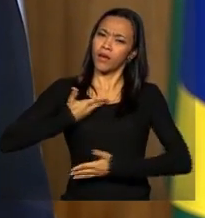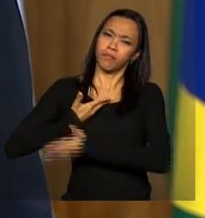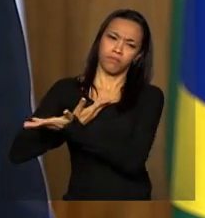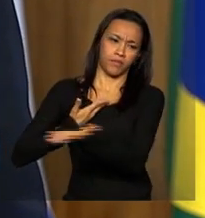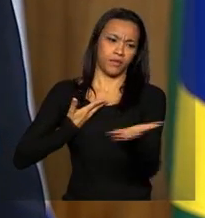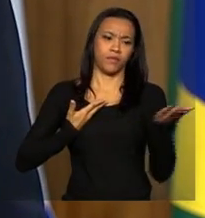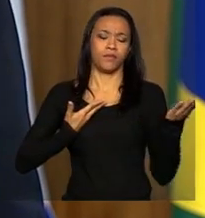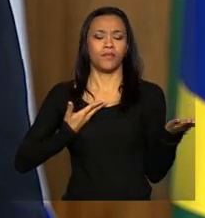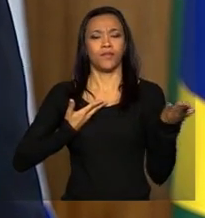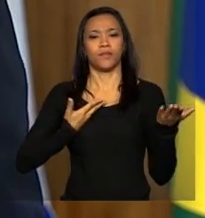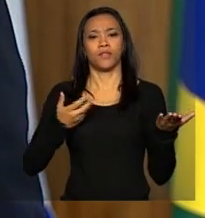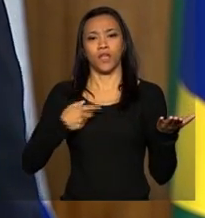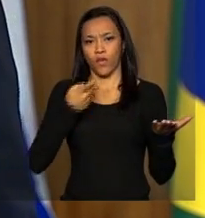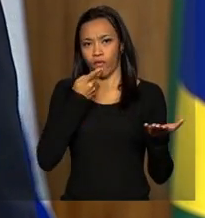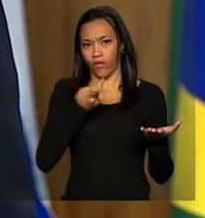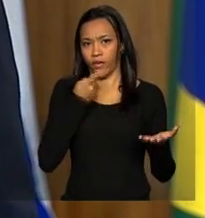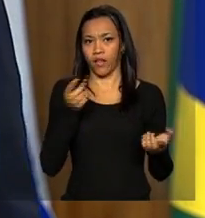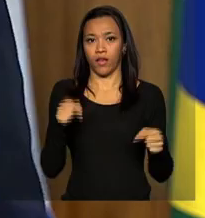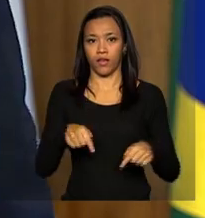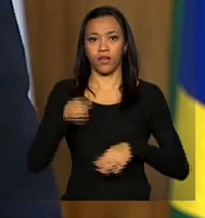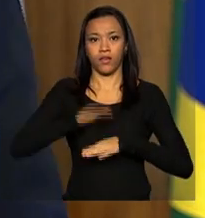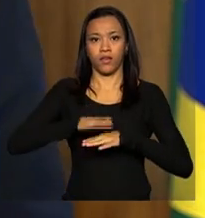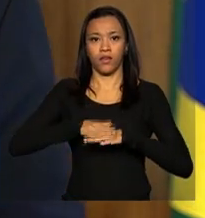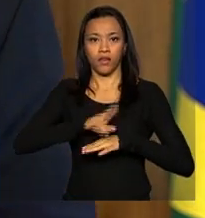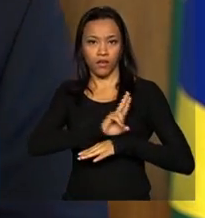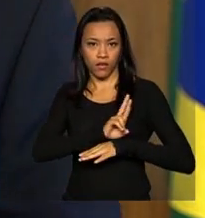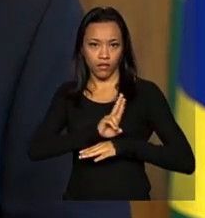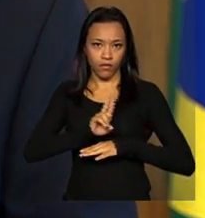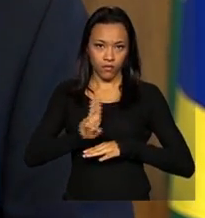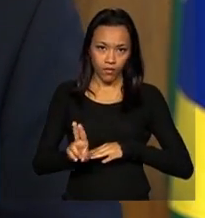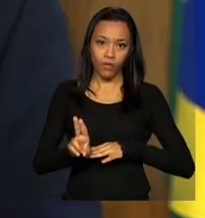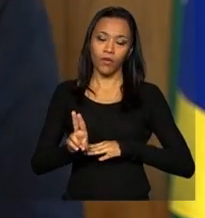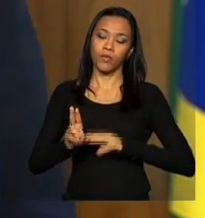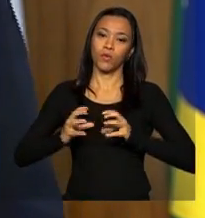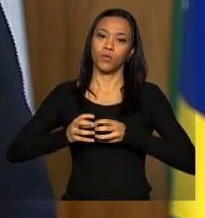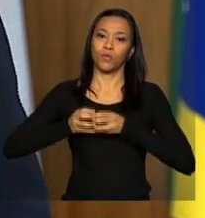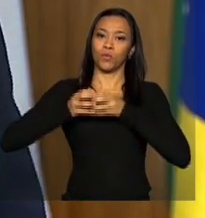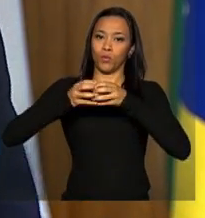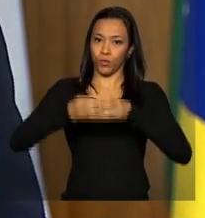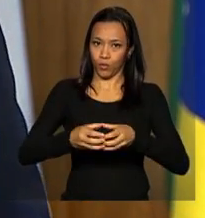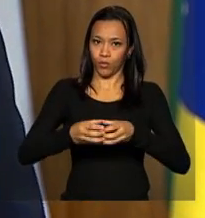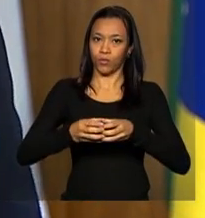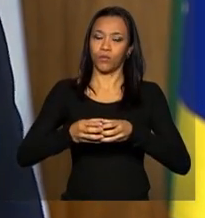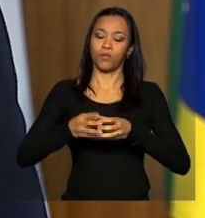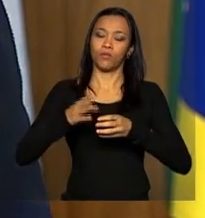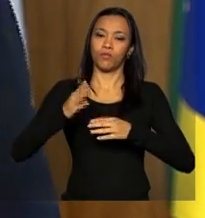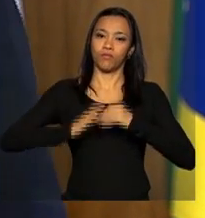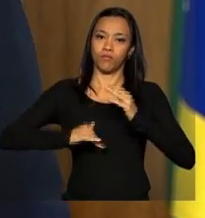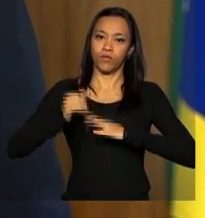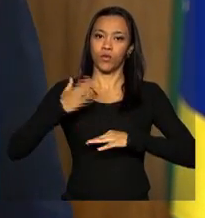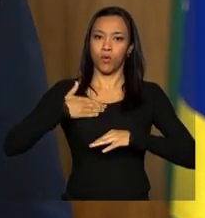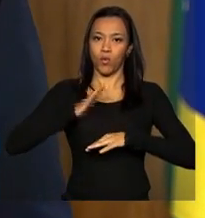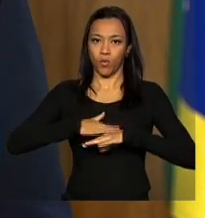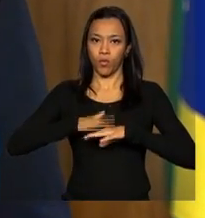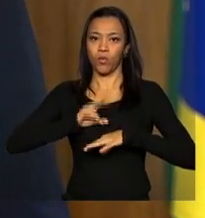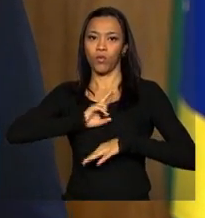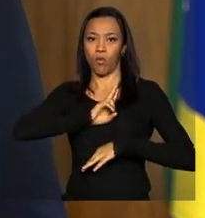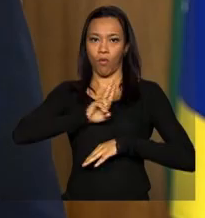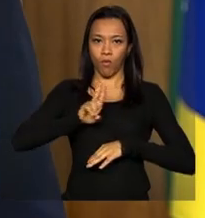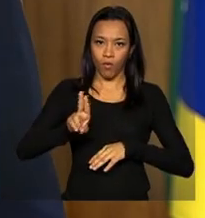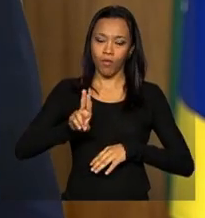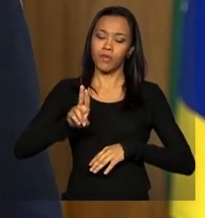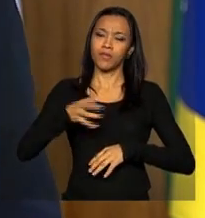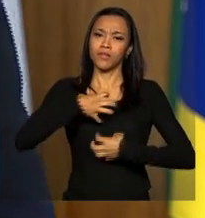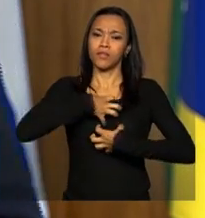permitam-me expressar em nome da delegação que me acompanha e em meu próprio nome a nossa alegria por